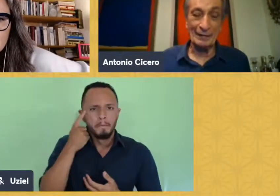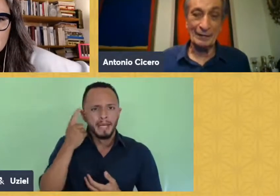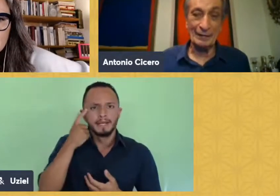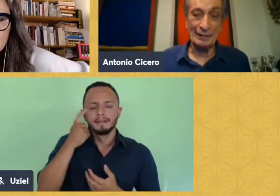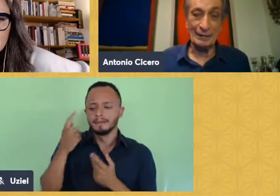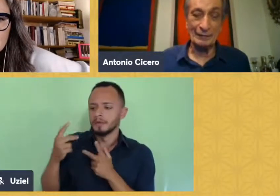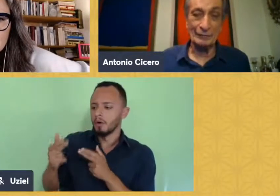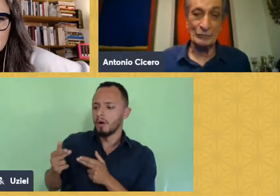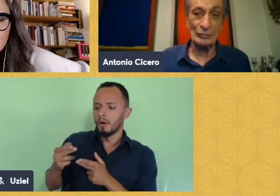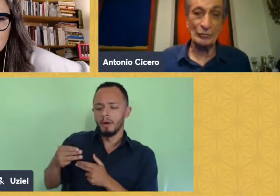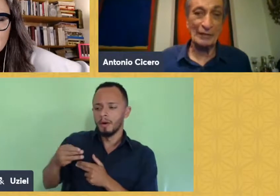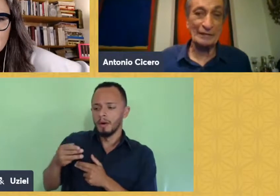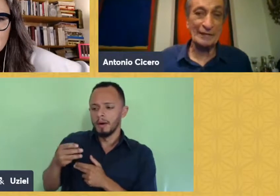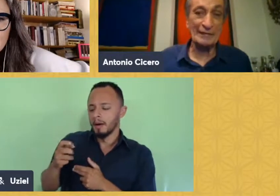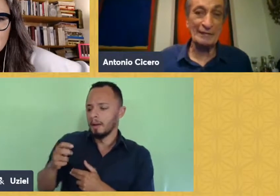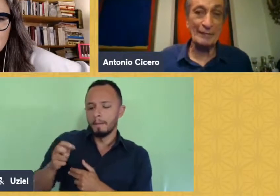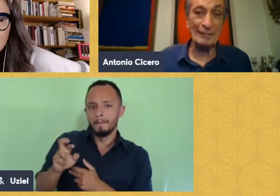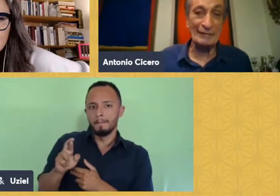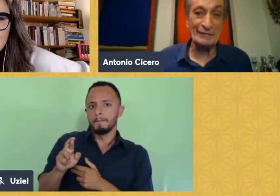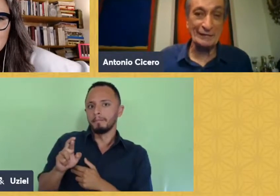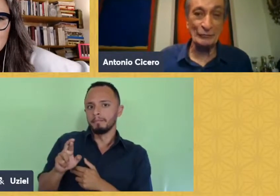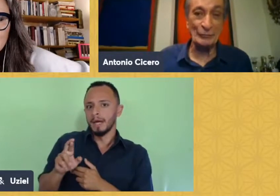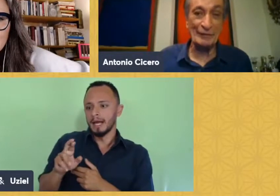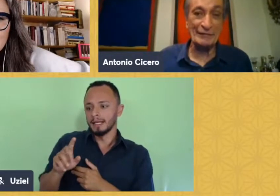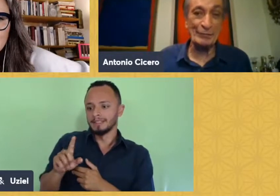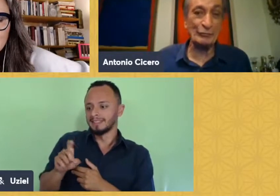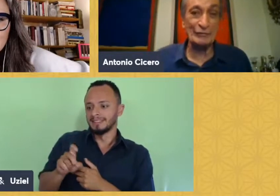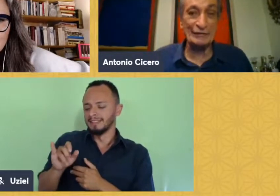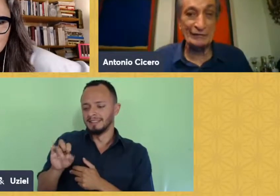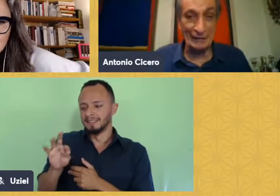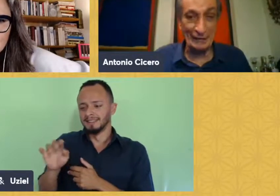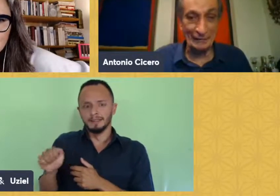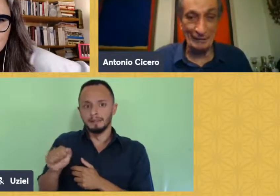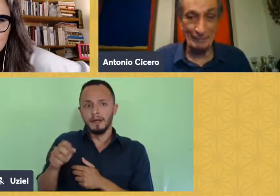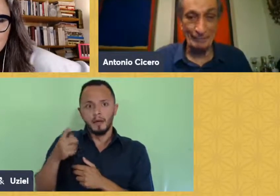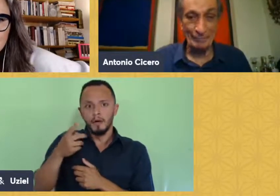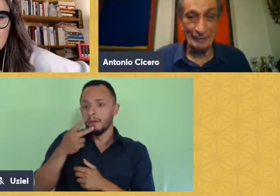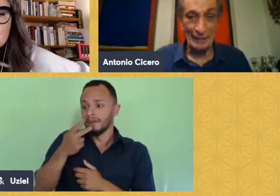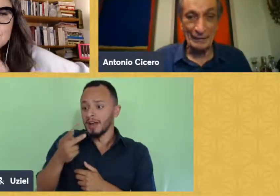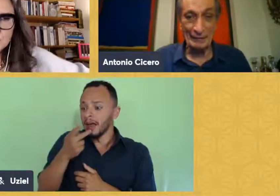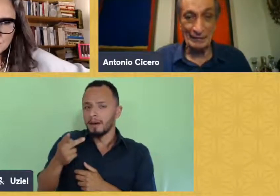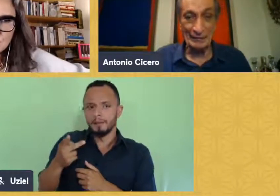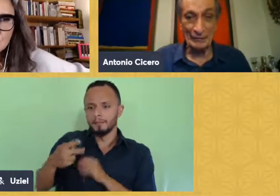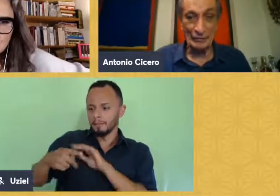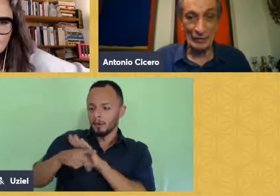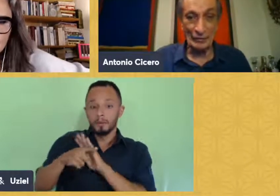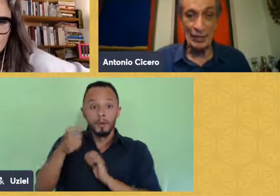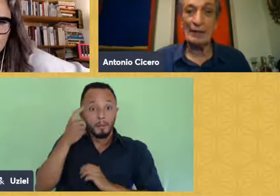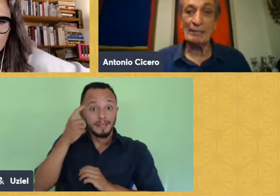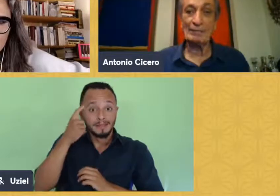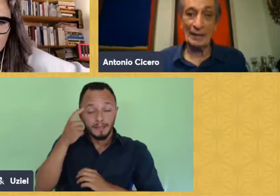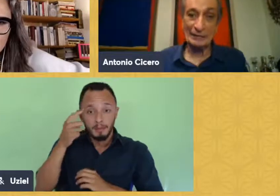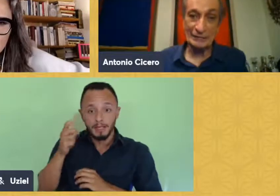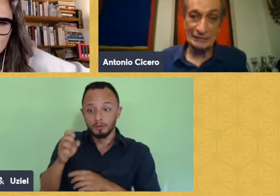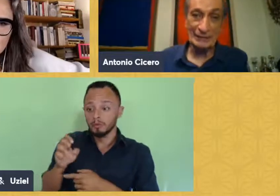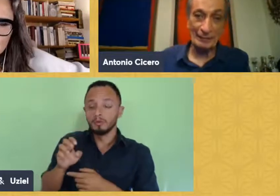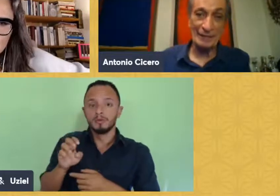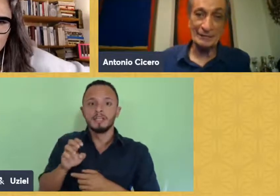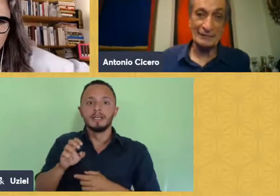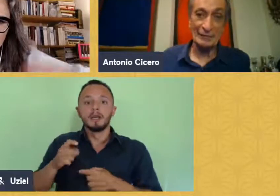E não quer dizer que tenha desaparecido o pensamento de esquerda, de maneira geral,